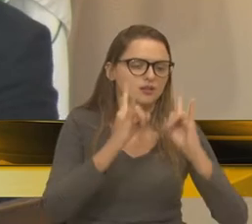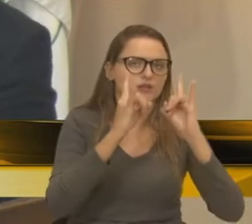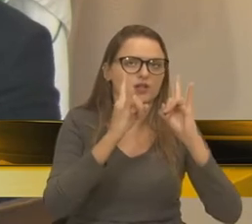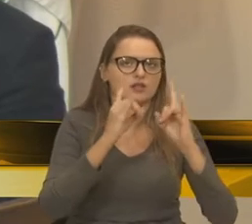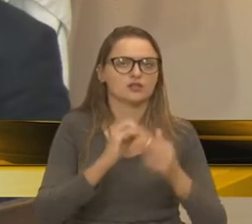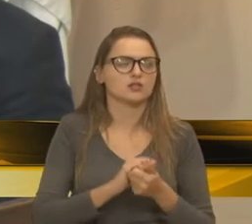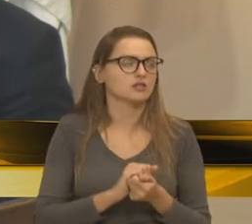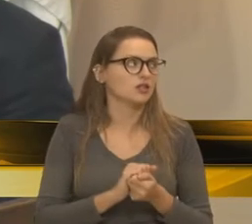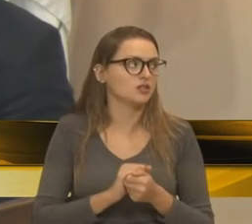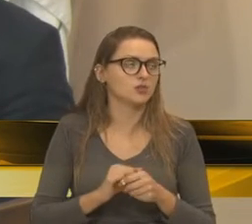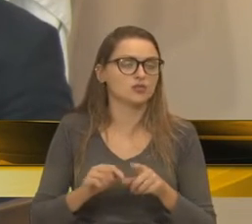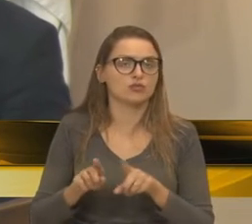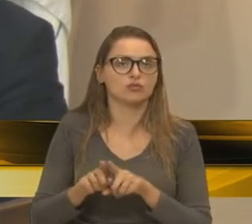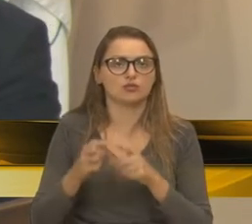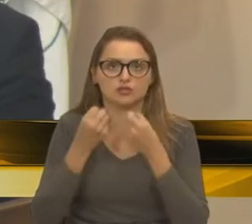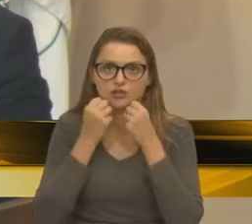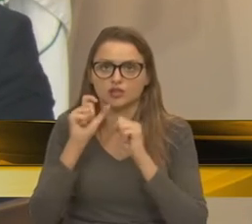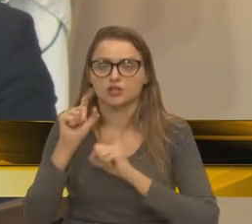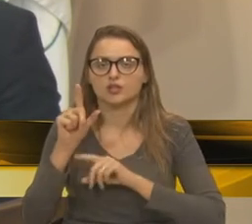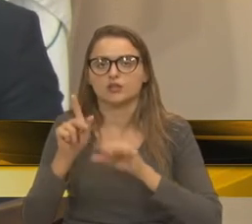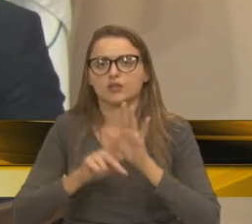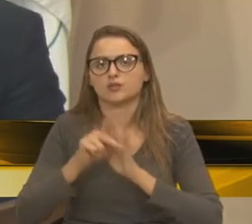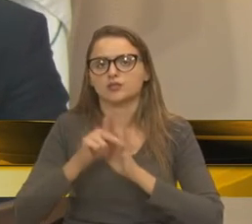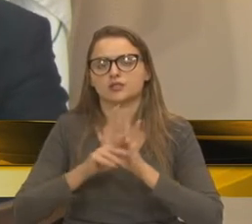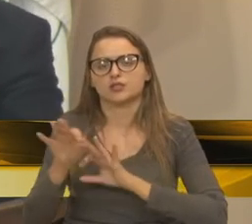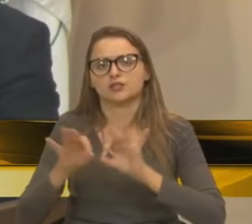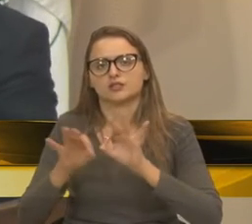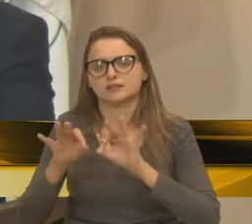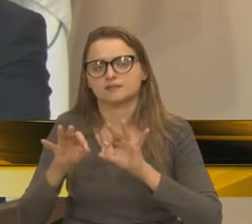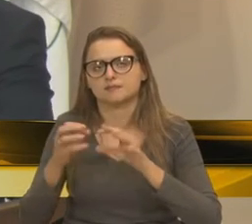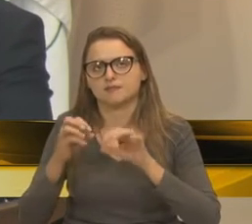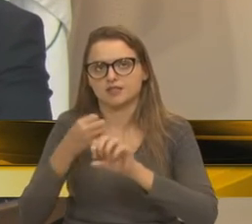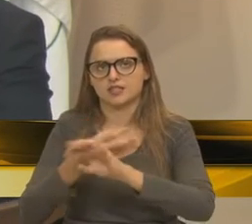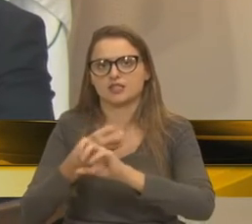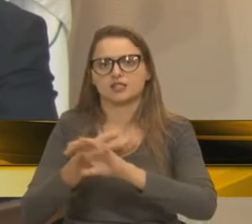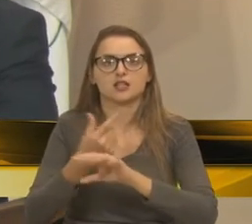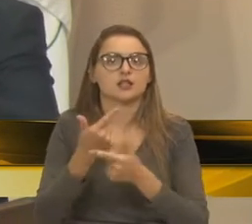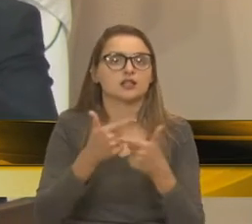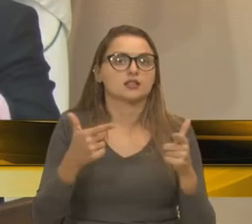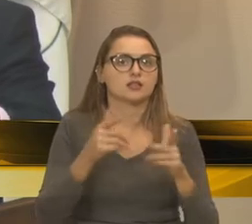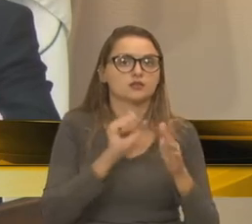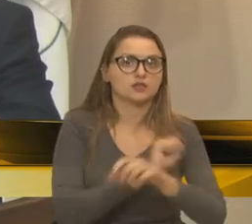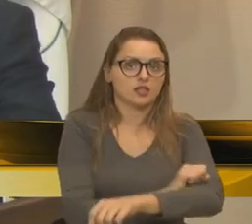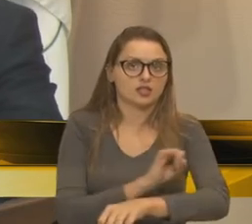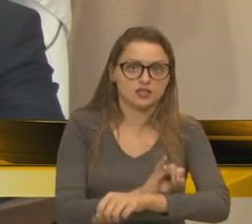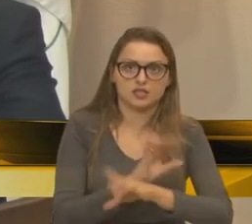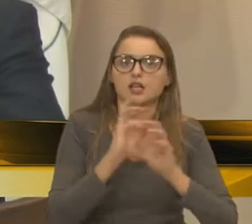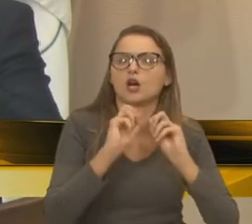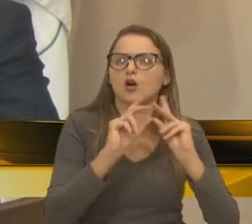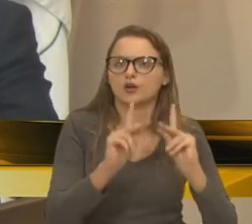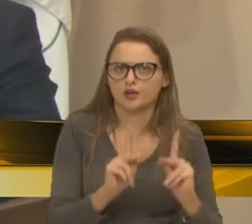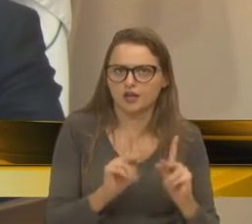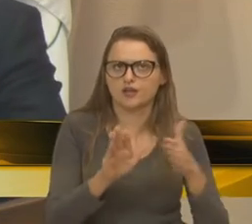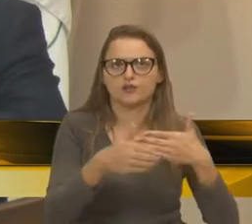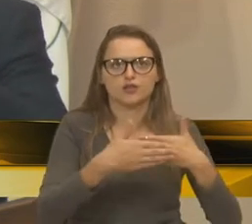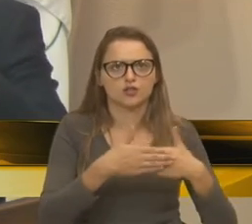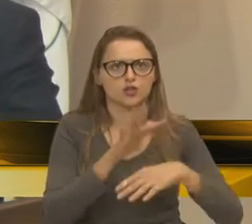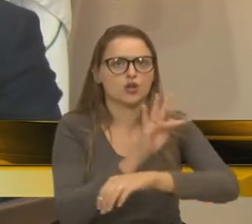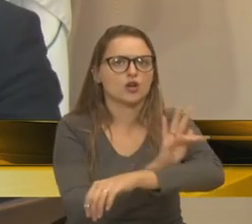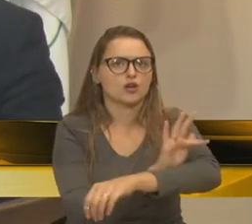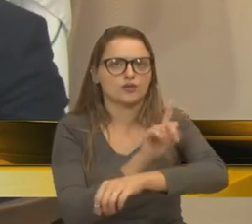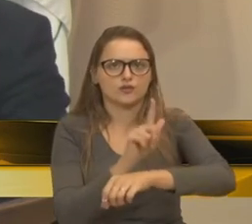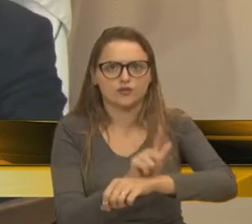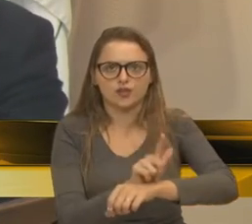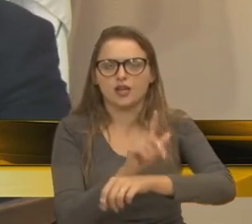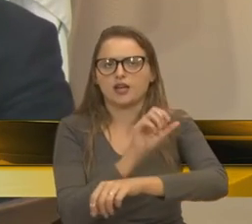os projetos que a Secretaria de Educação tem para a ocupação daquele prédio. Bom, não tem mais Senai, decisão dos empresários, decisão da Fiergs, decisão do